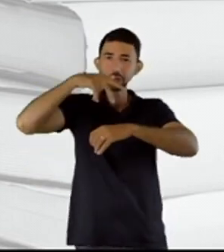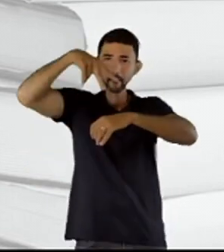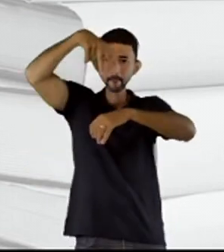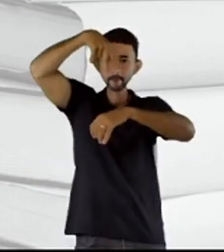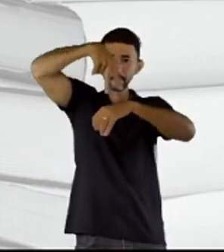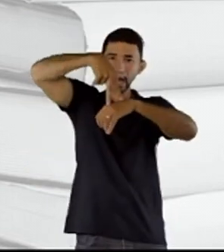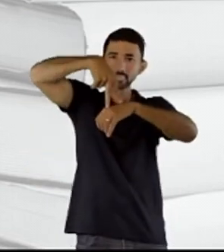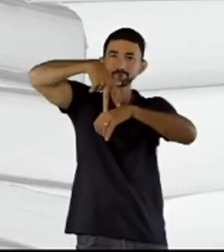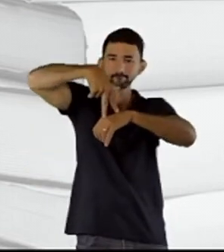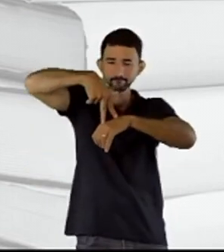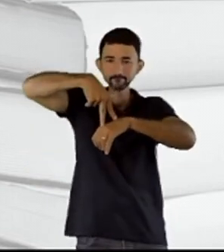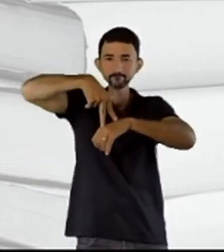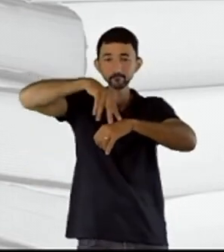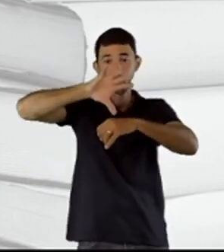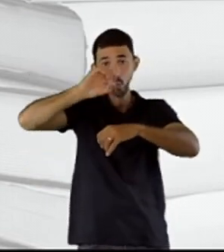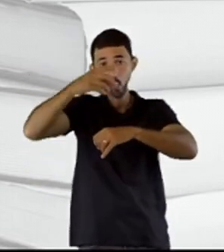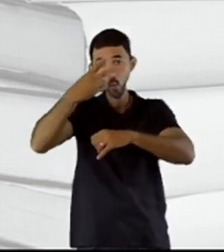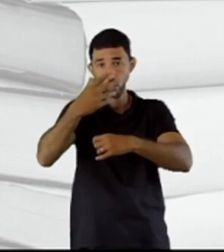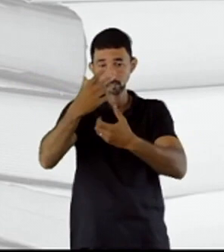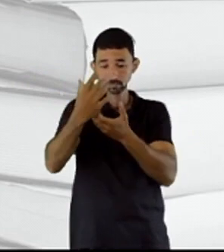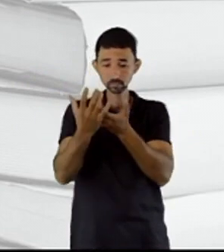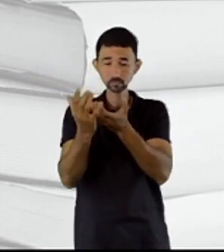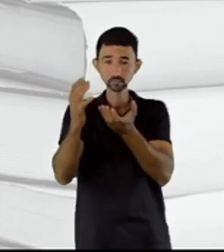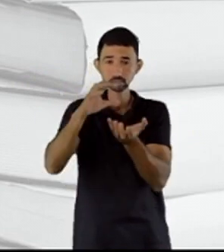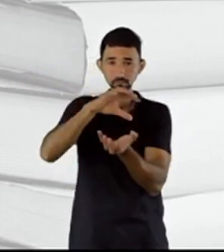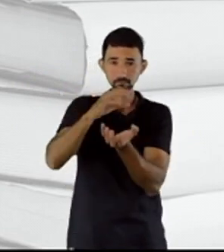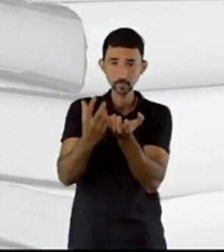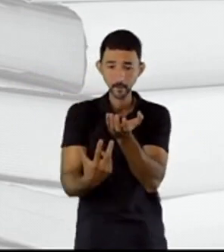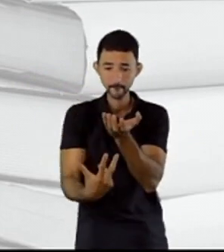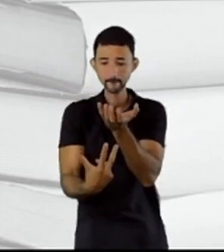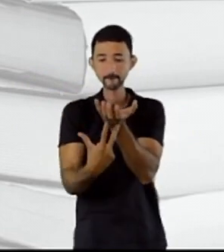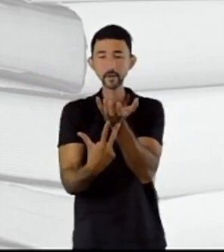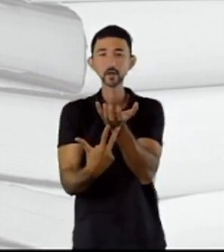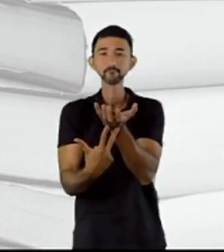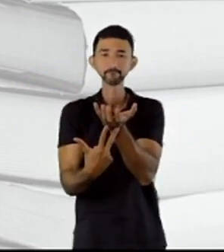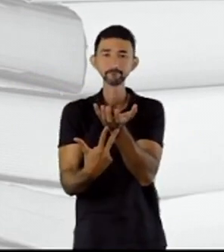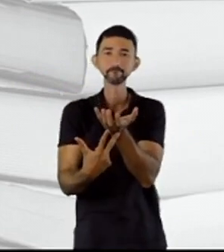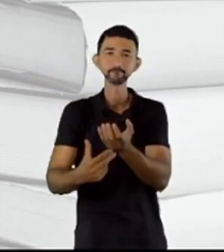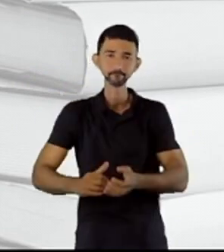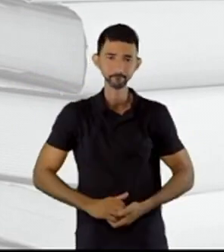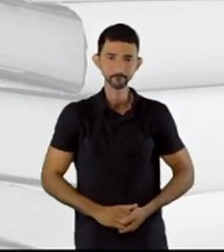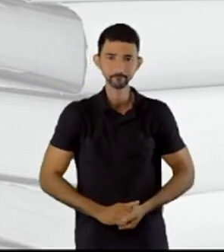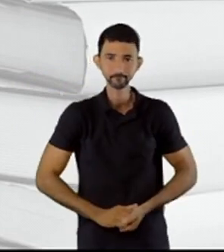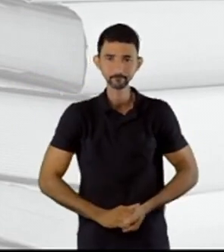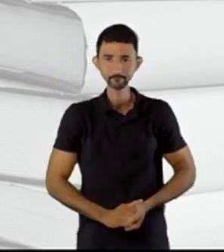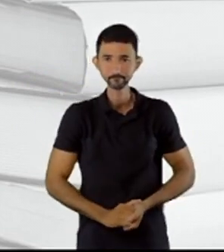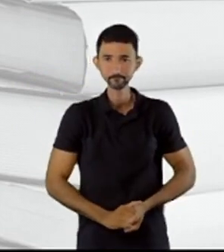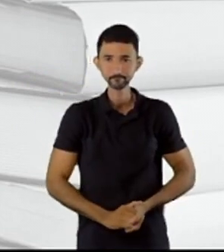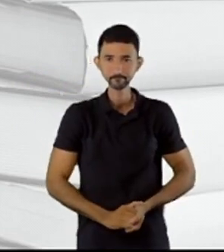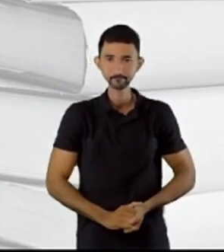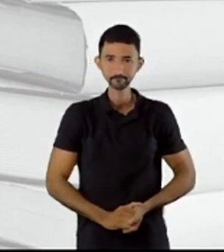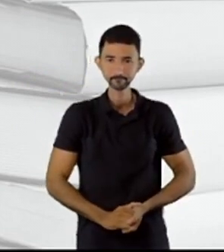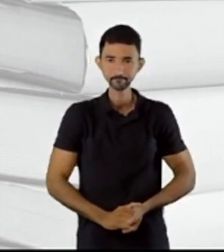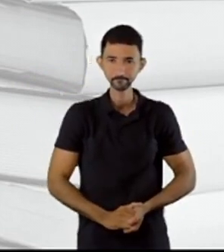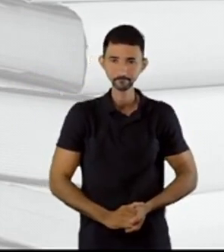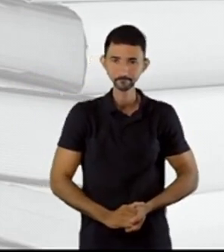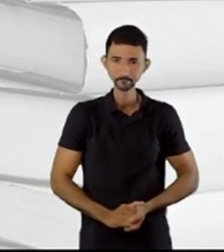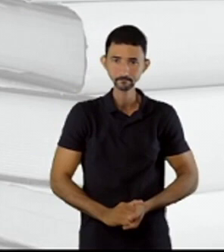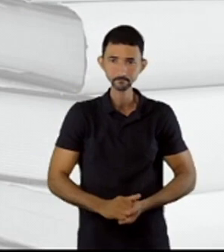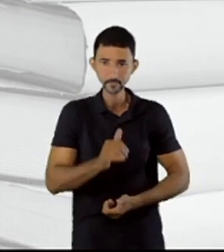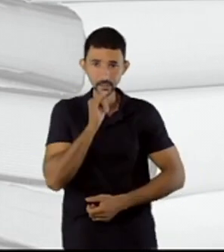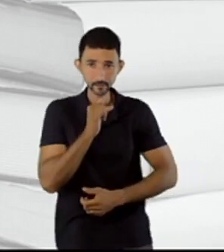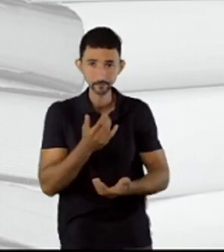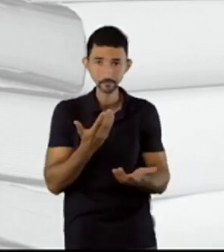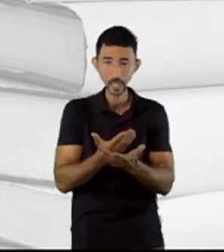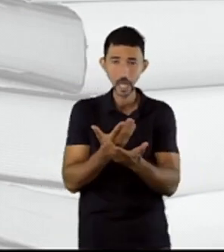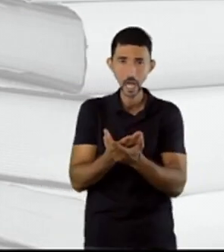atraído, né, pelo nosso planeta. tudo bem? Essa aula aqui sobre a